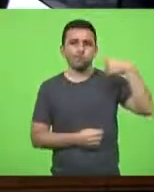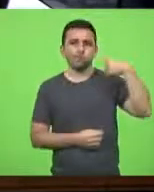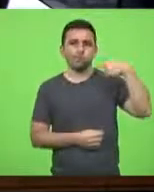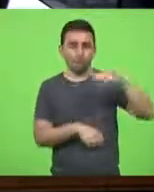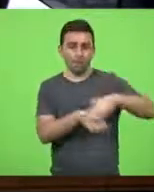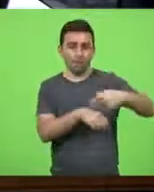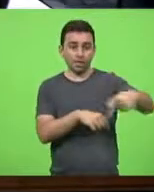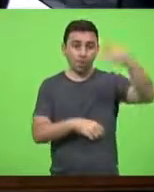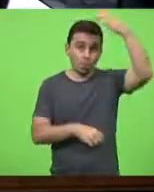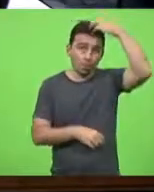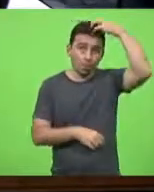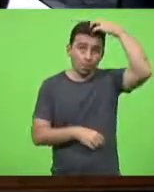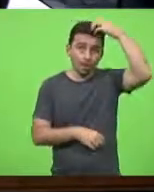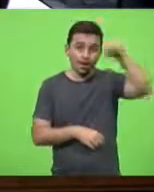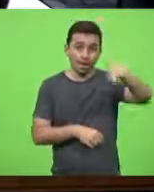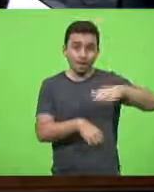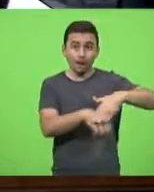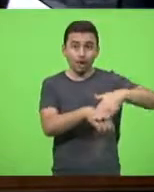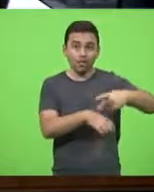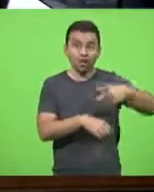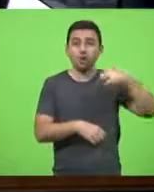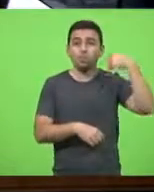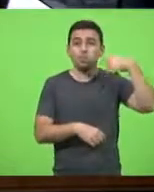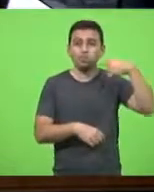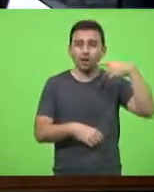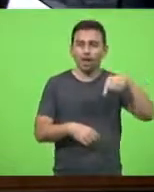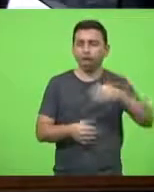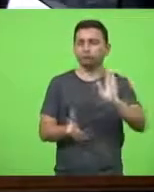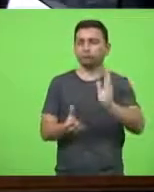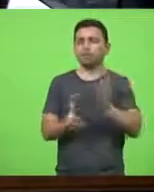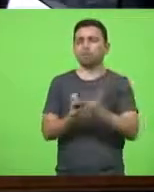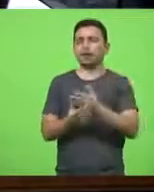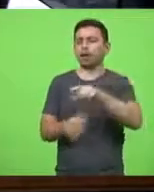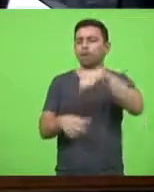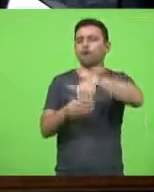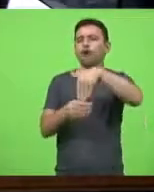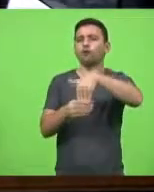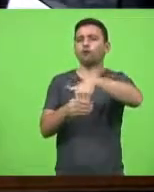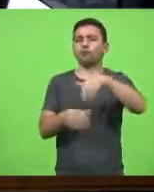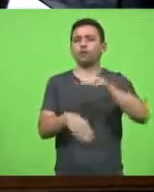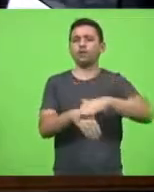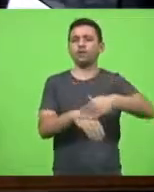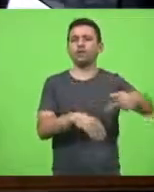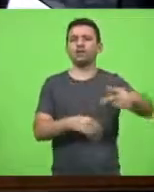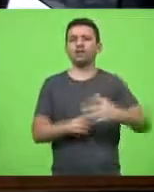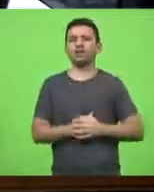réu pode lançar uma sentença? Onde é que está essa lógica?